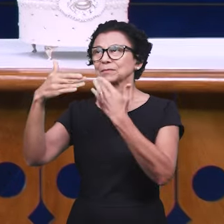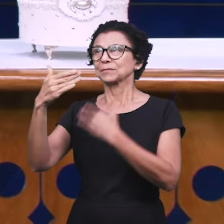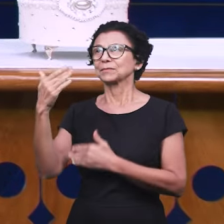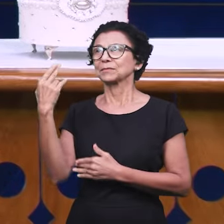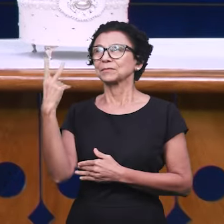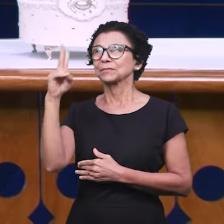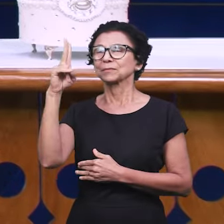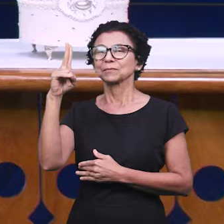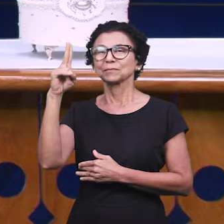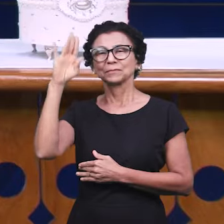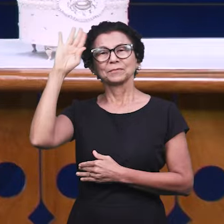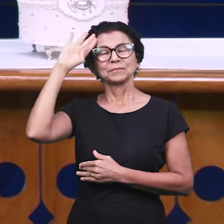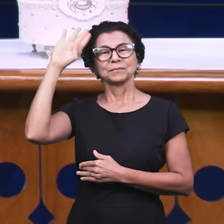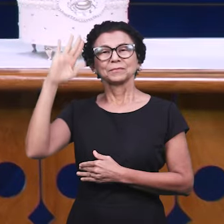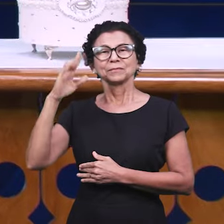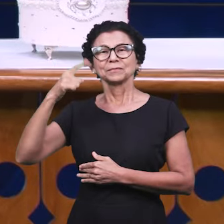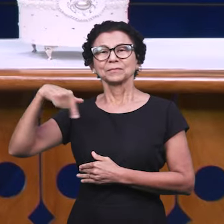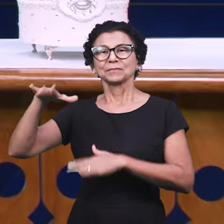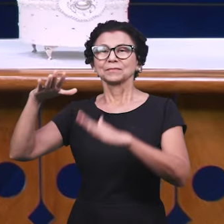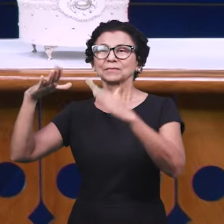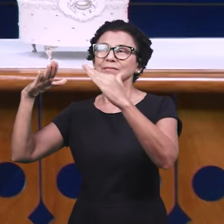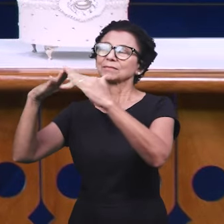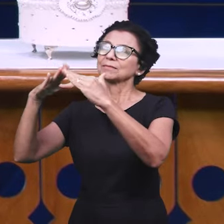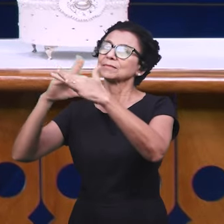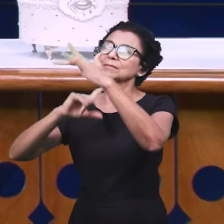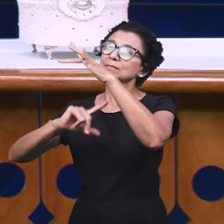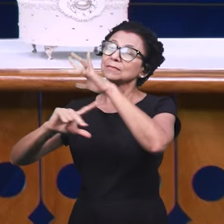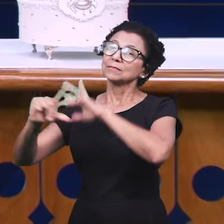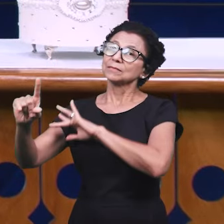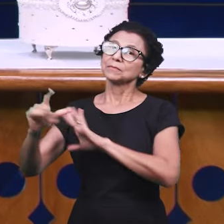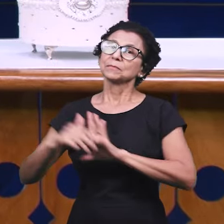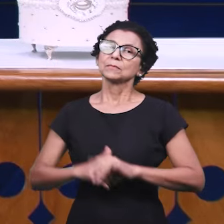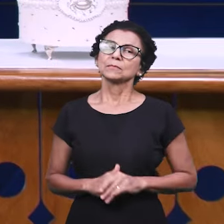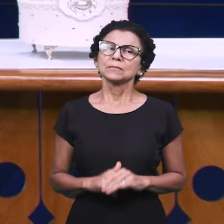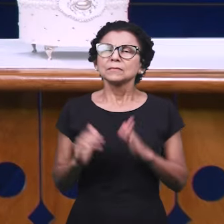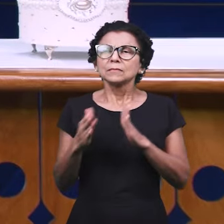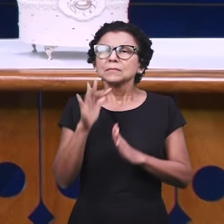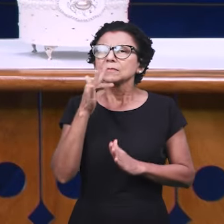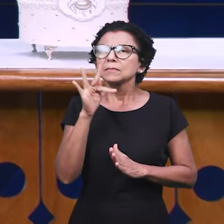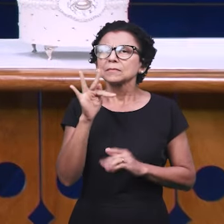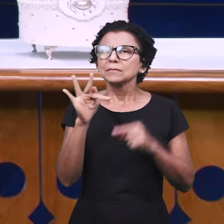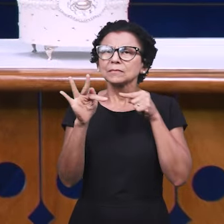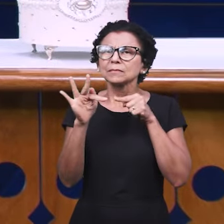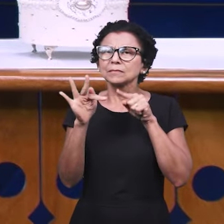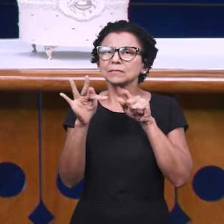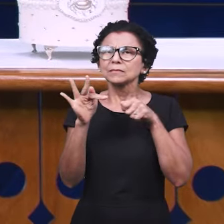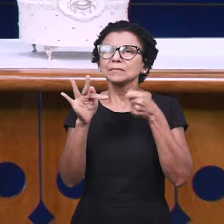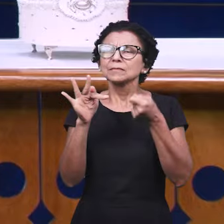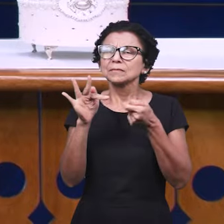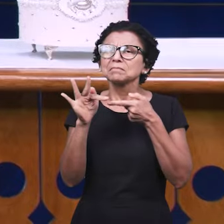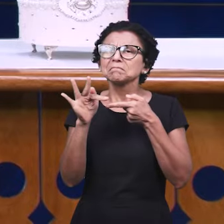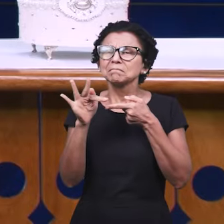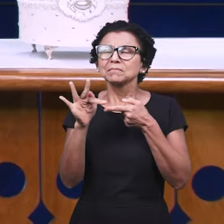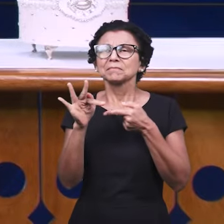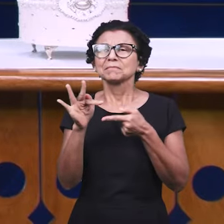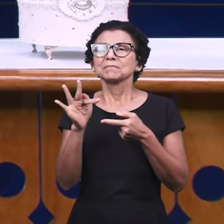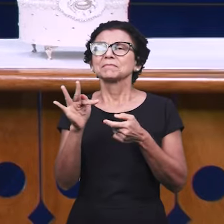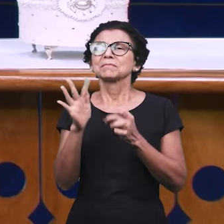Ele na eternidade. E nós vivemos o tempo do breve. Por quê? Nós sabemos que em breve Jesus